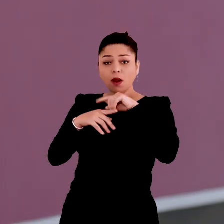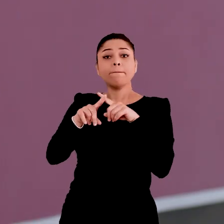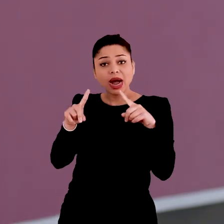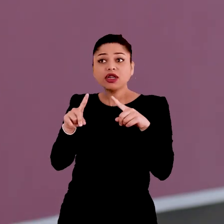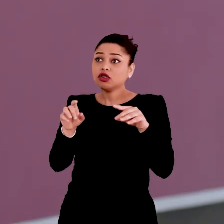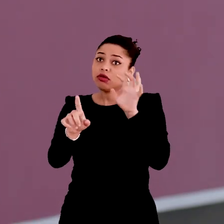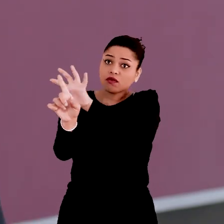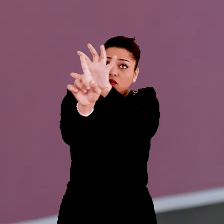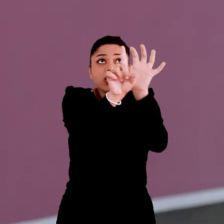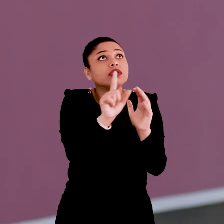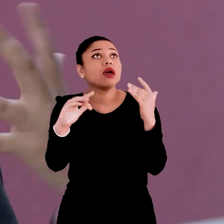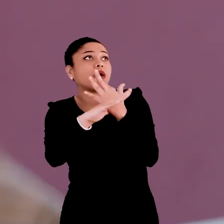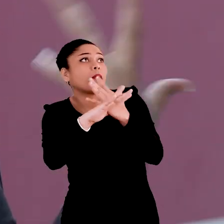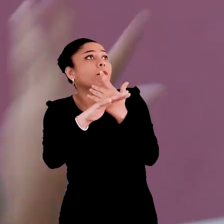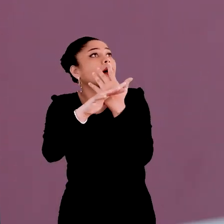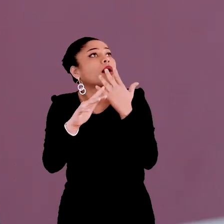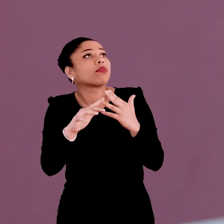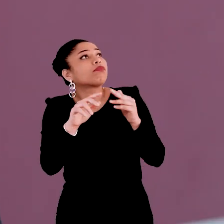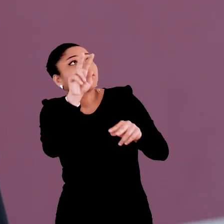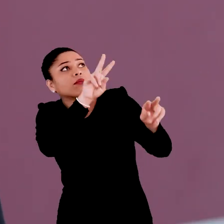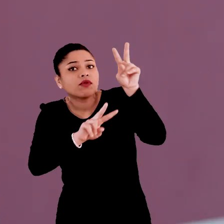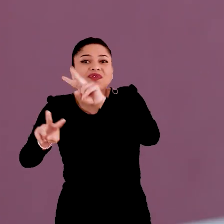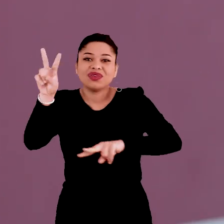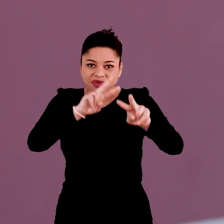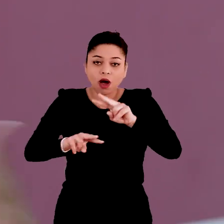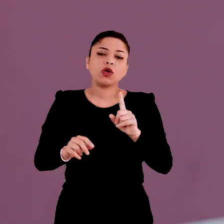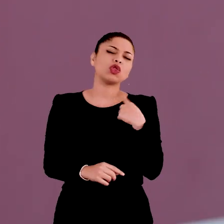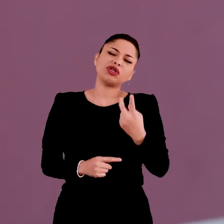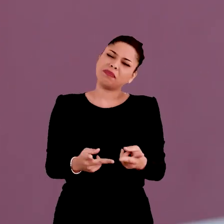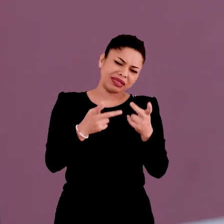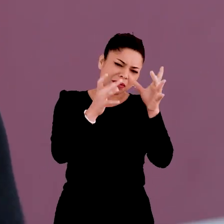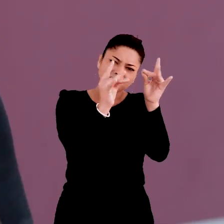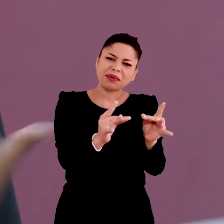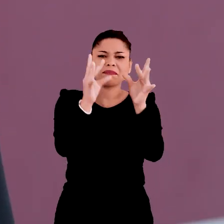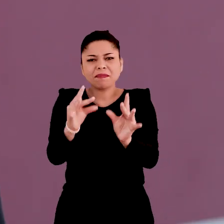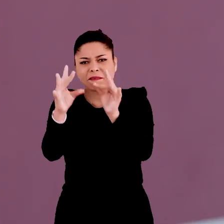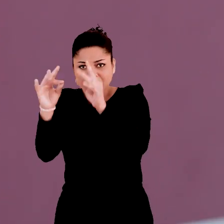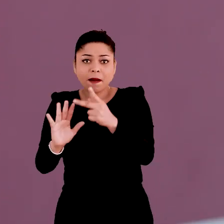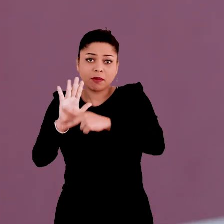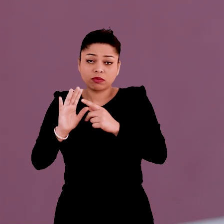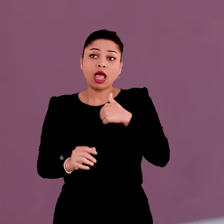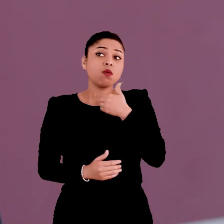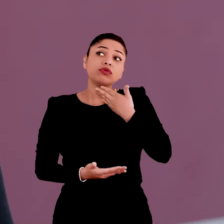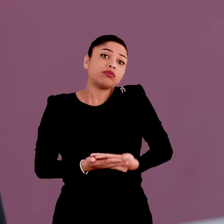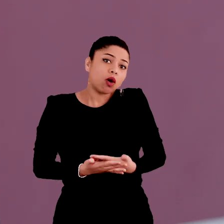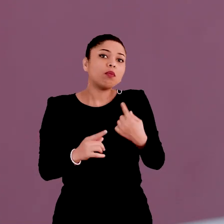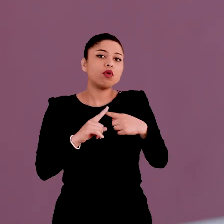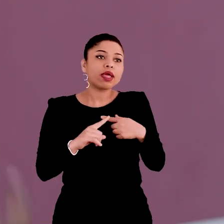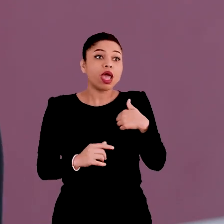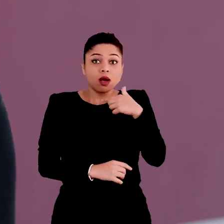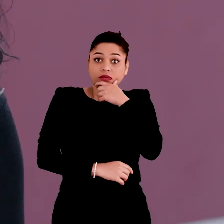muito isso nos projetos, e uma coisa que me impressionou bastante foi ver um número maior de projetos, de